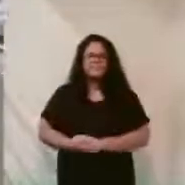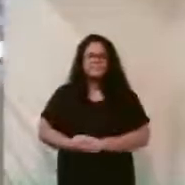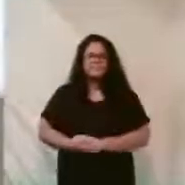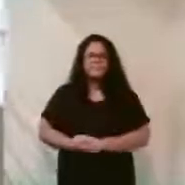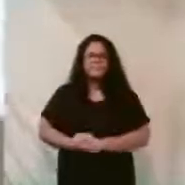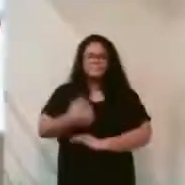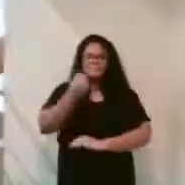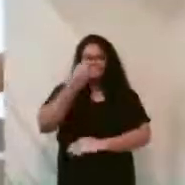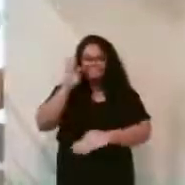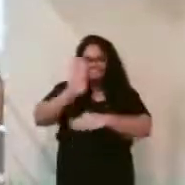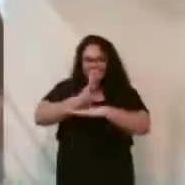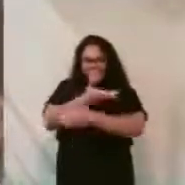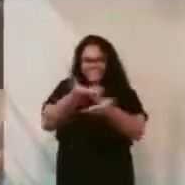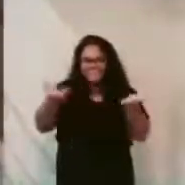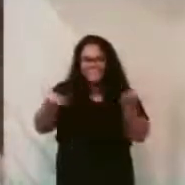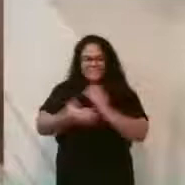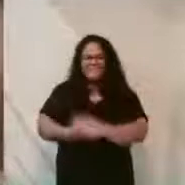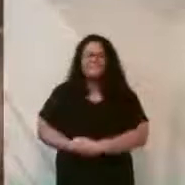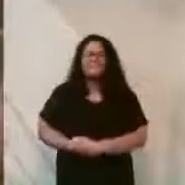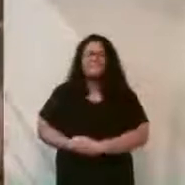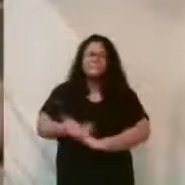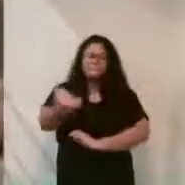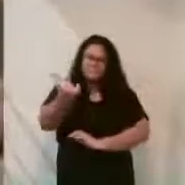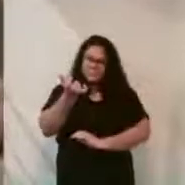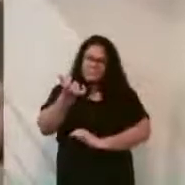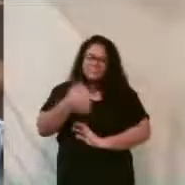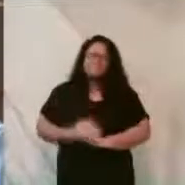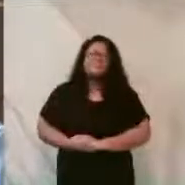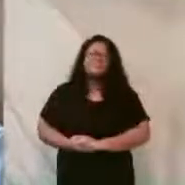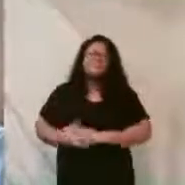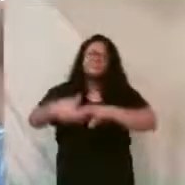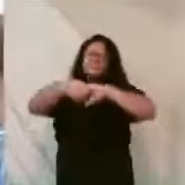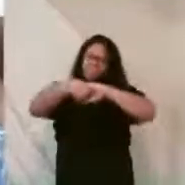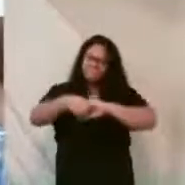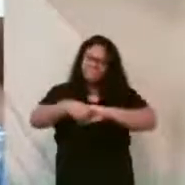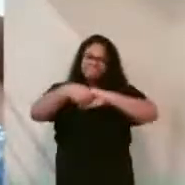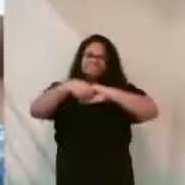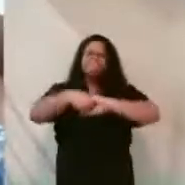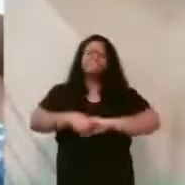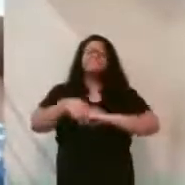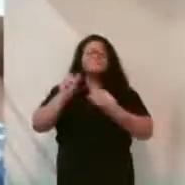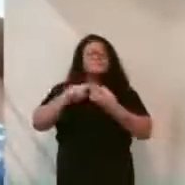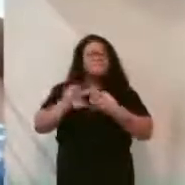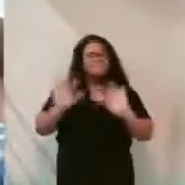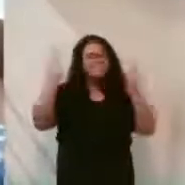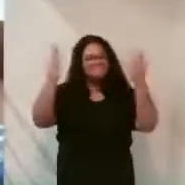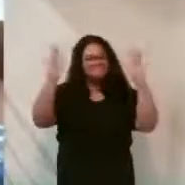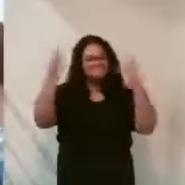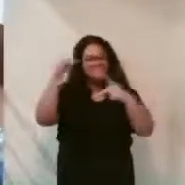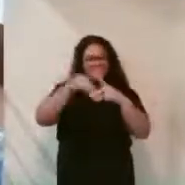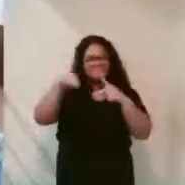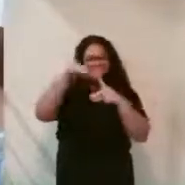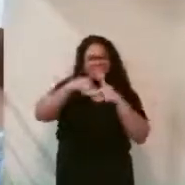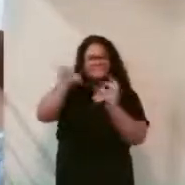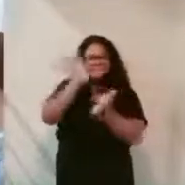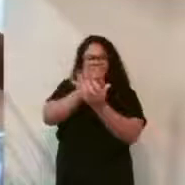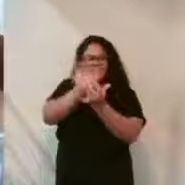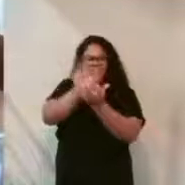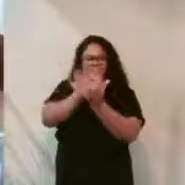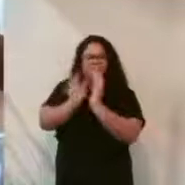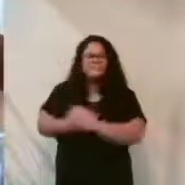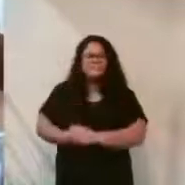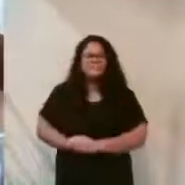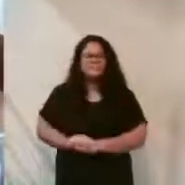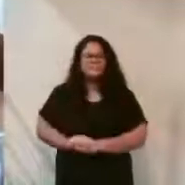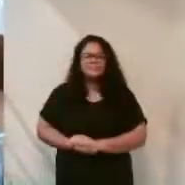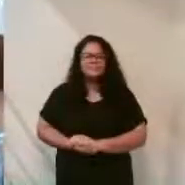Boa tarde a todos e todas. Eu gostaria de cumprimentar e, ao mesmo tempo, parabenizar o Ministério Público de